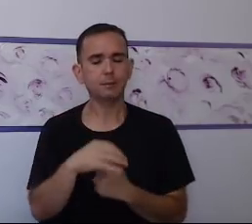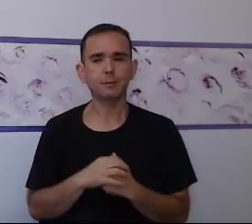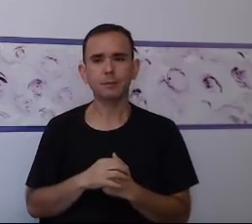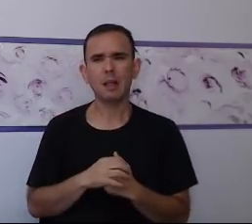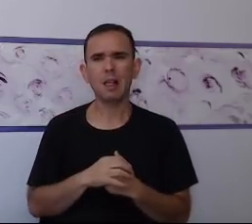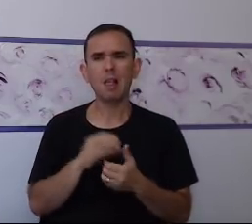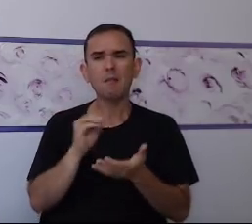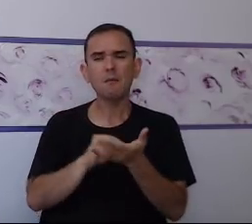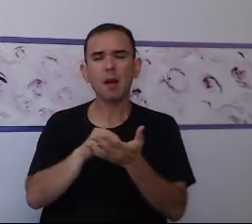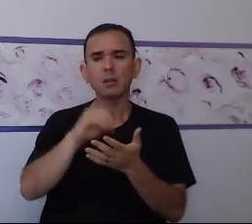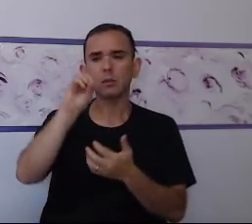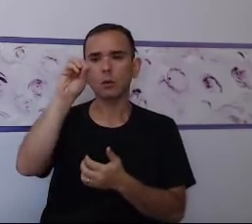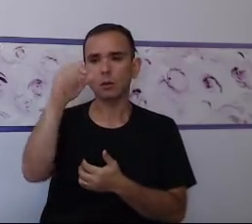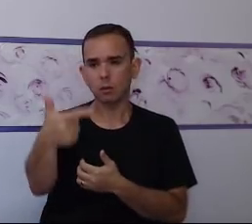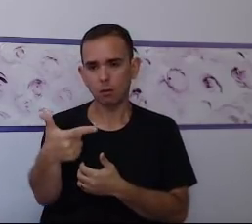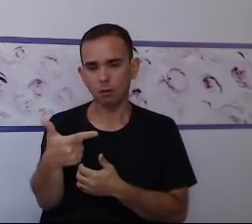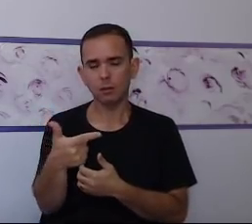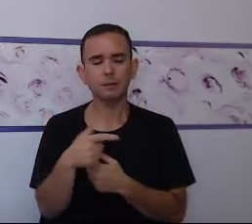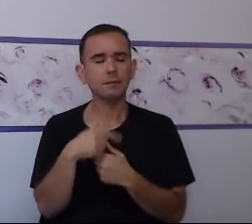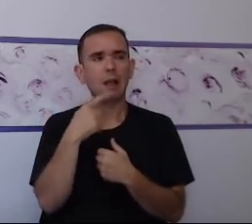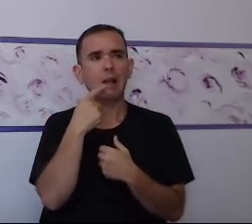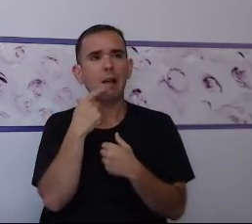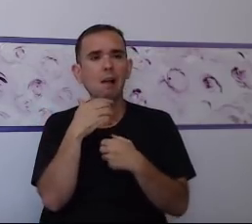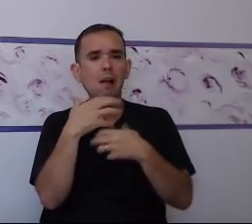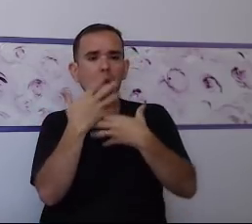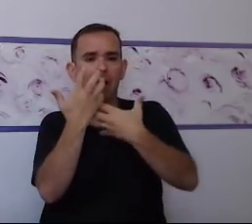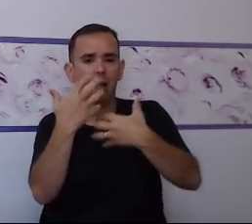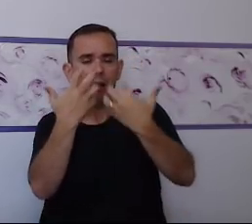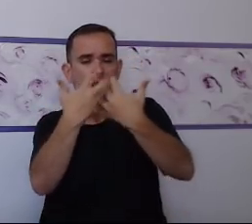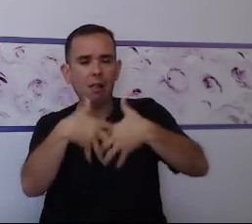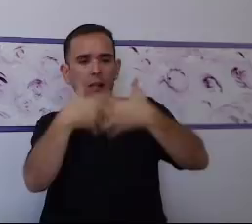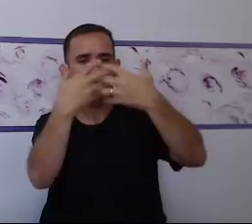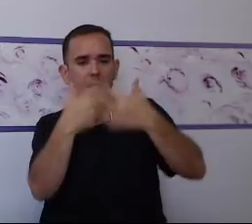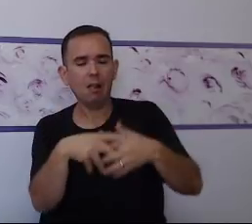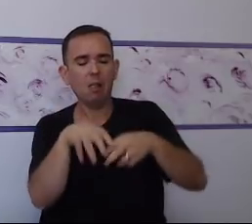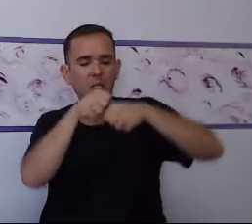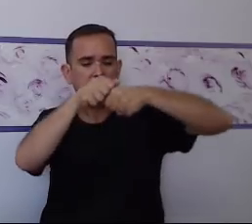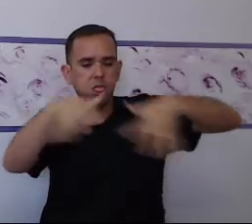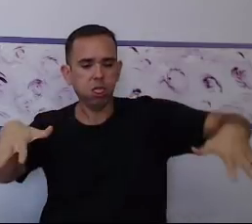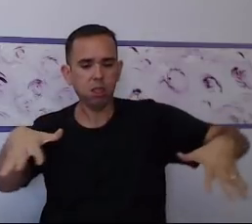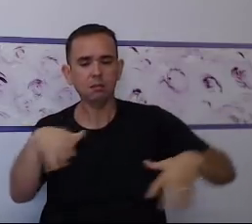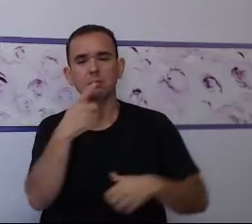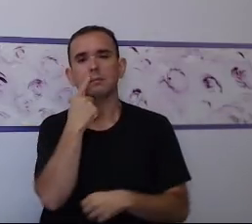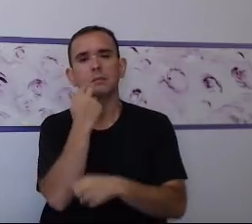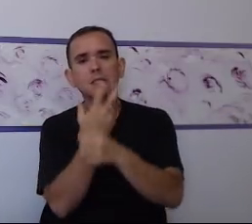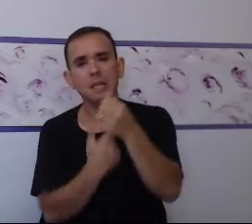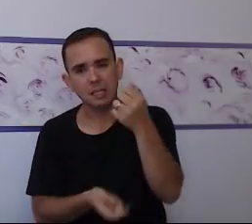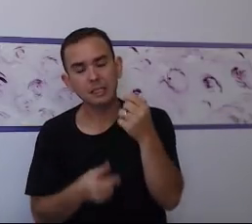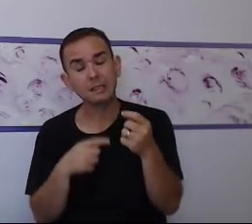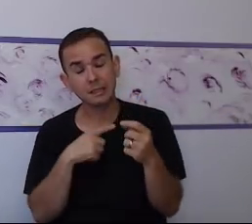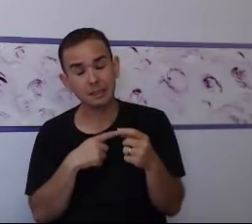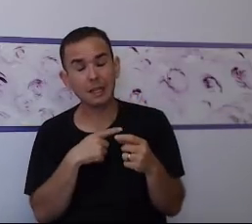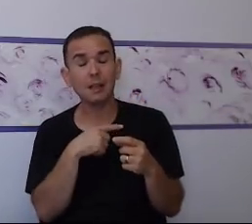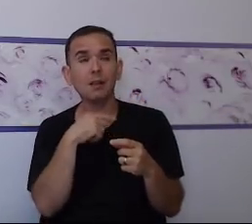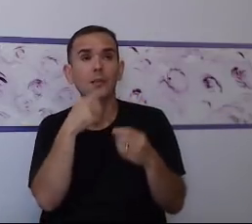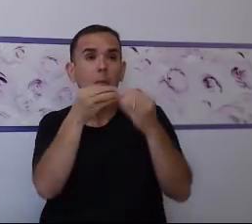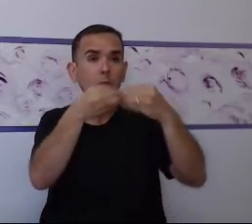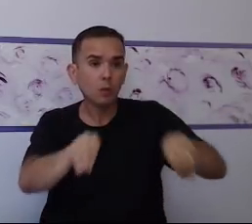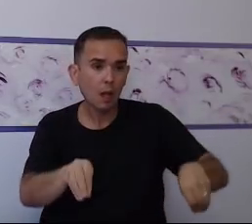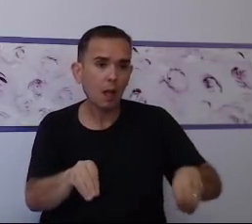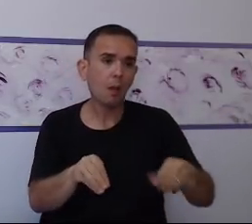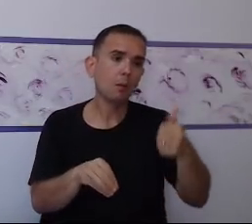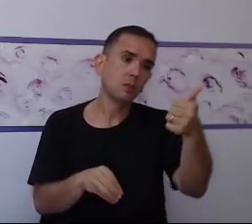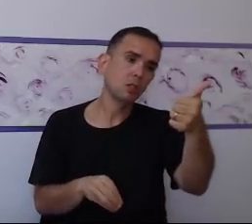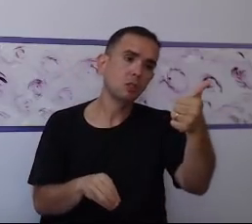falta de oxigenação, traumatismo e hemorragia, né? Hemorragia também do fator positivo ou negativo da mãe e do